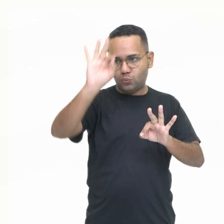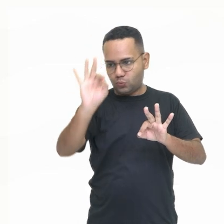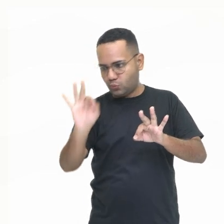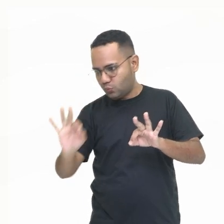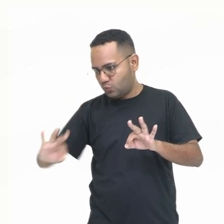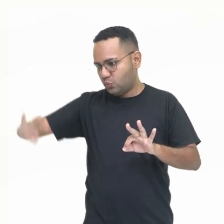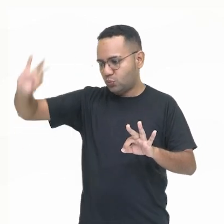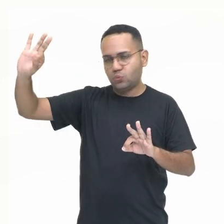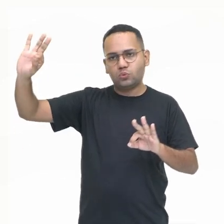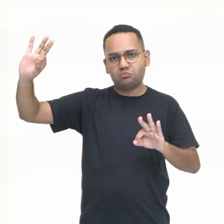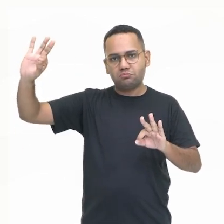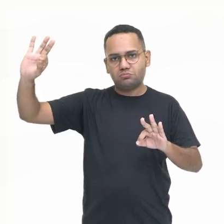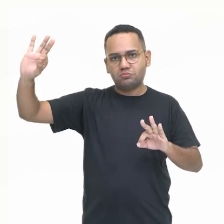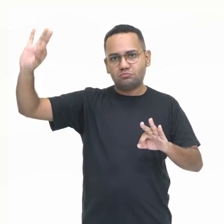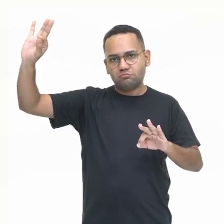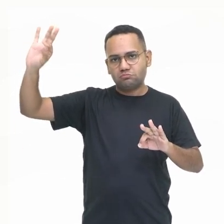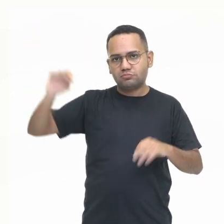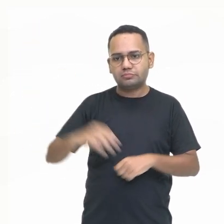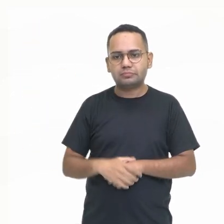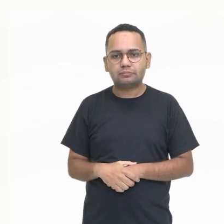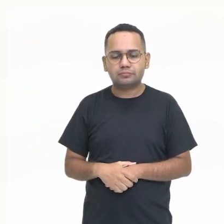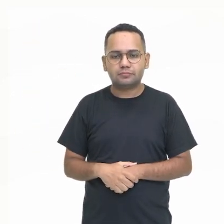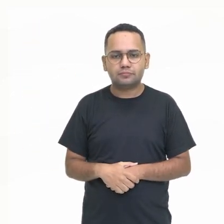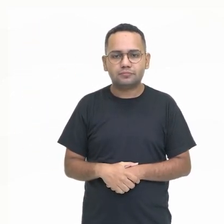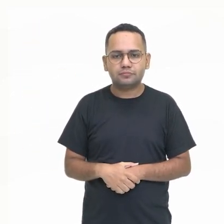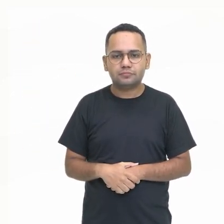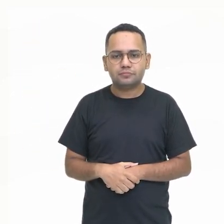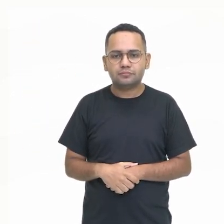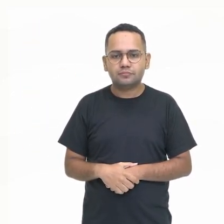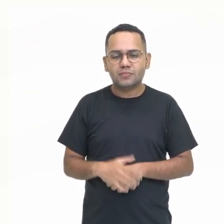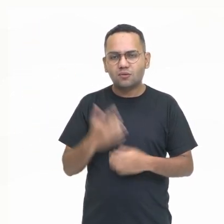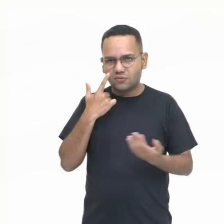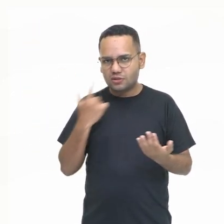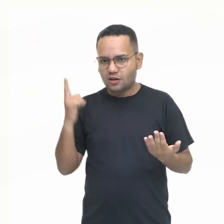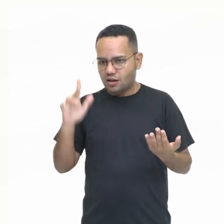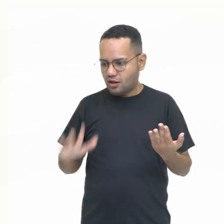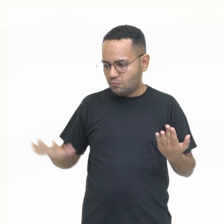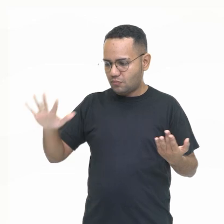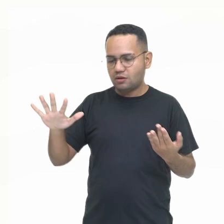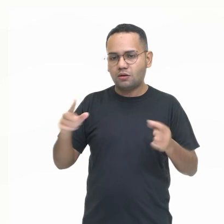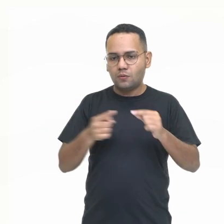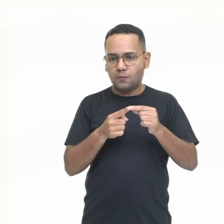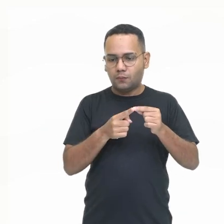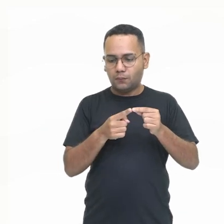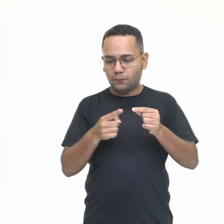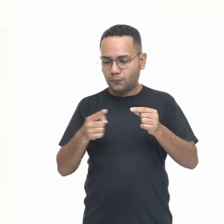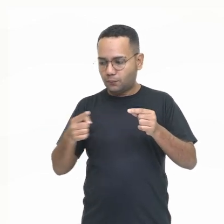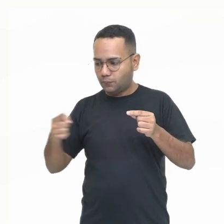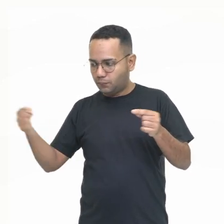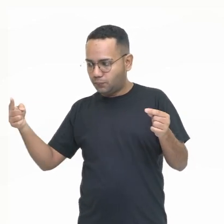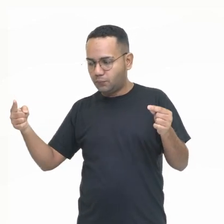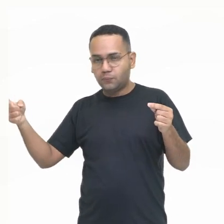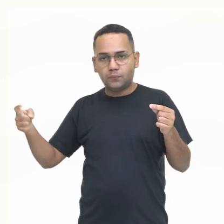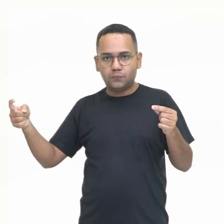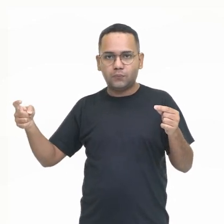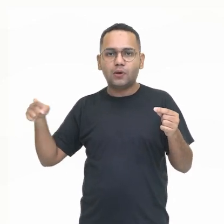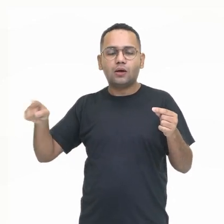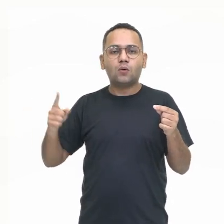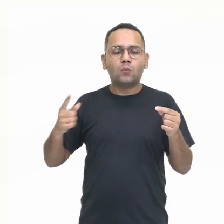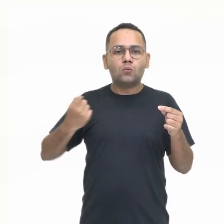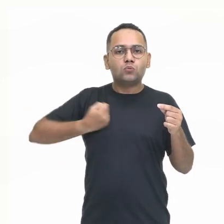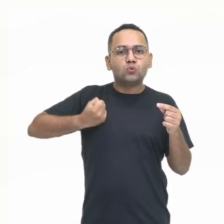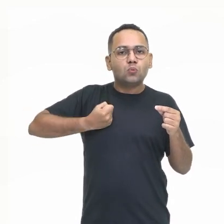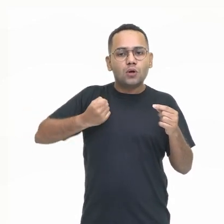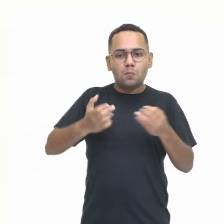legal? Lembrando que no plano cartesiano, os números aumentam no sentido aqui do x, os números aumentam da esquerda